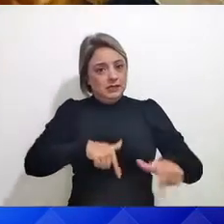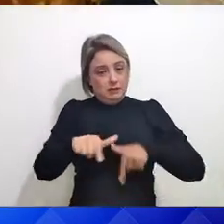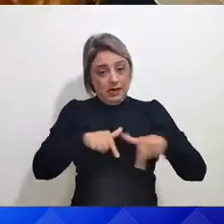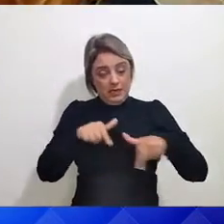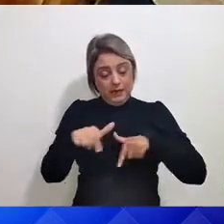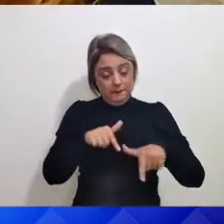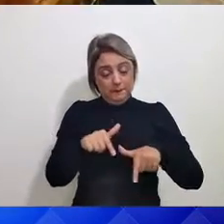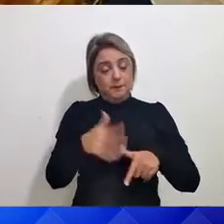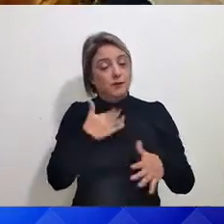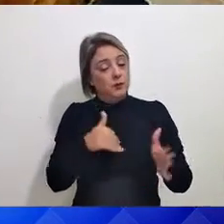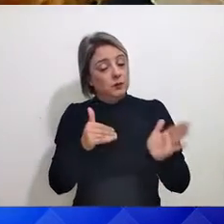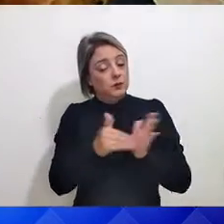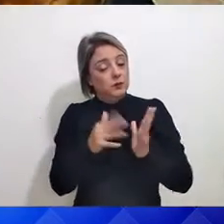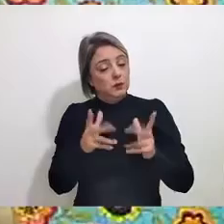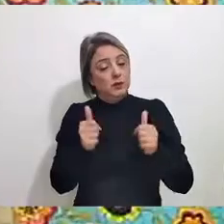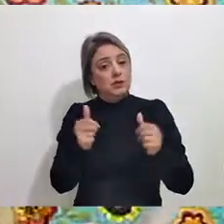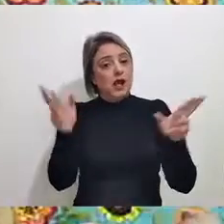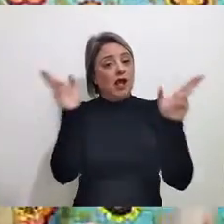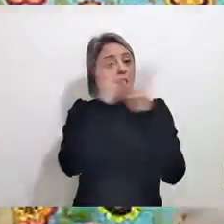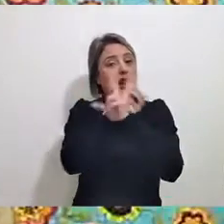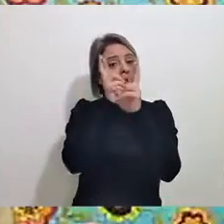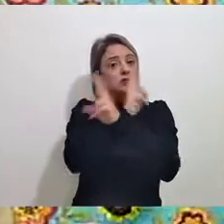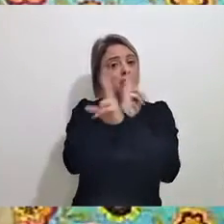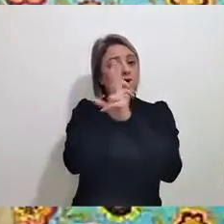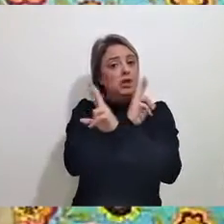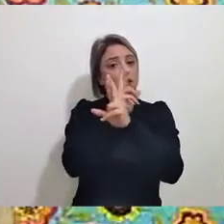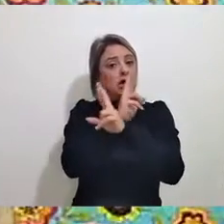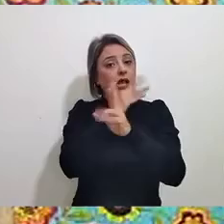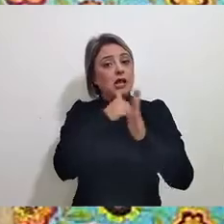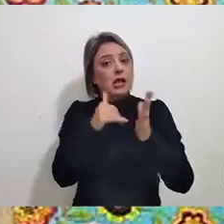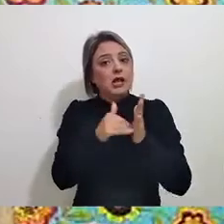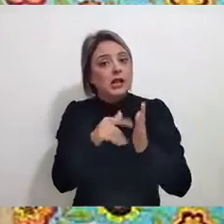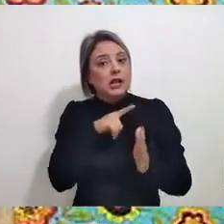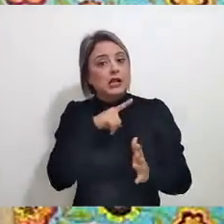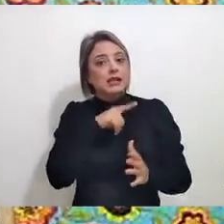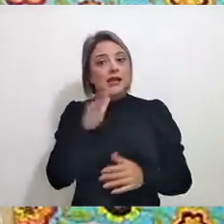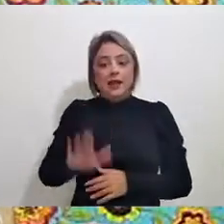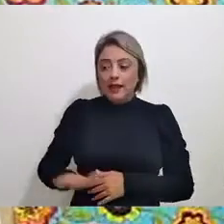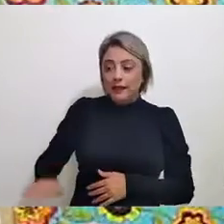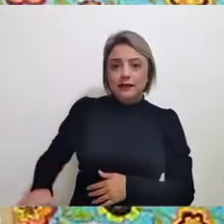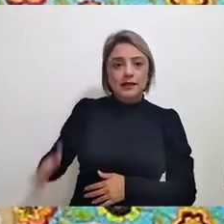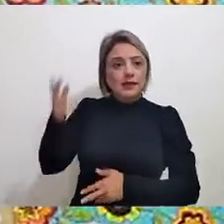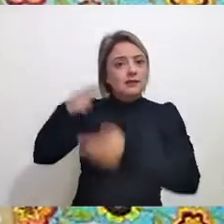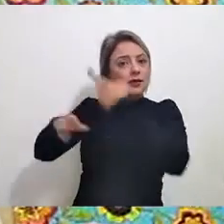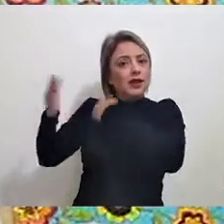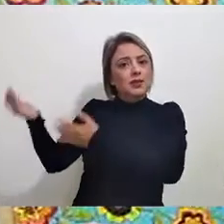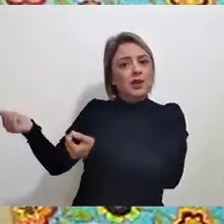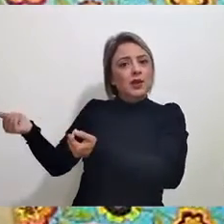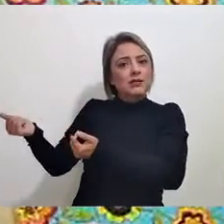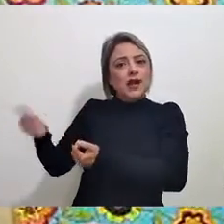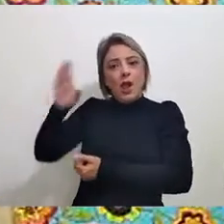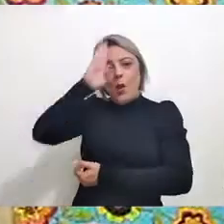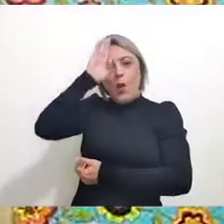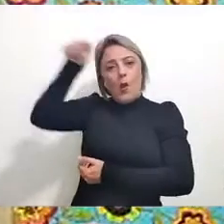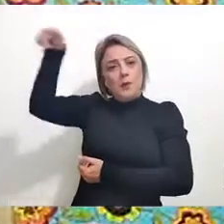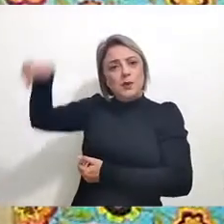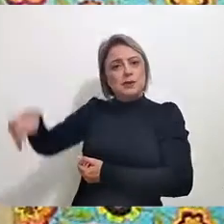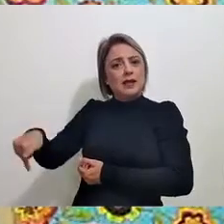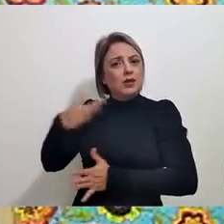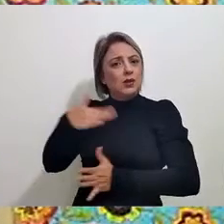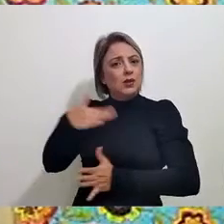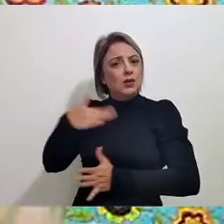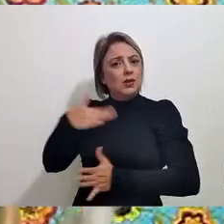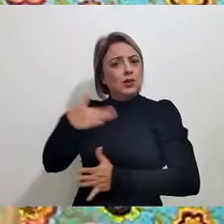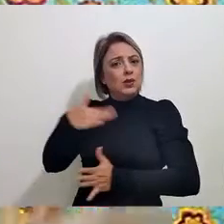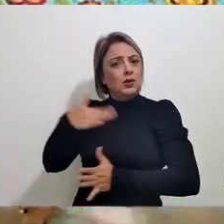está muito relacionado, e nisso tudo a gente tem a criança e o adolescente como prioridade absoluta no nosso